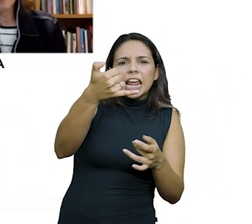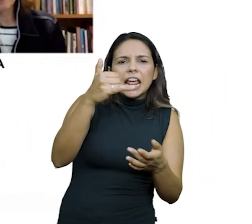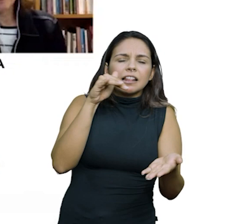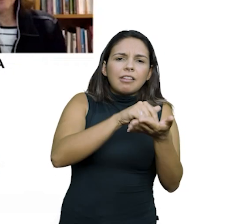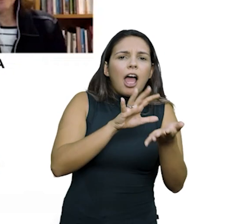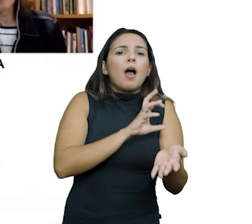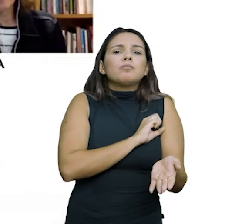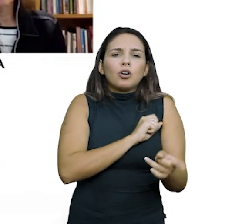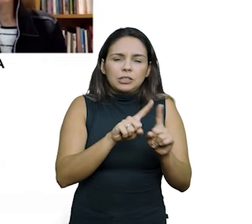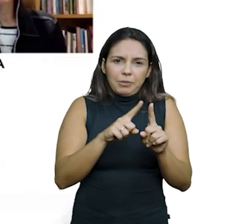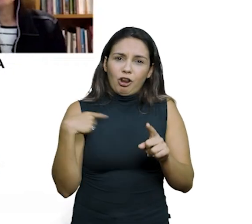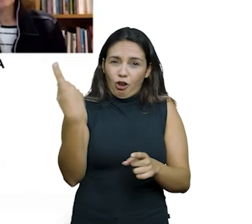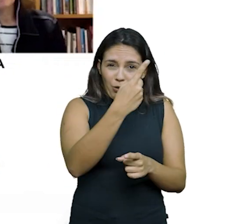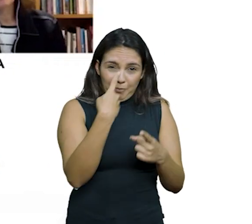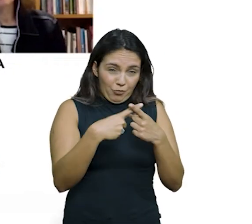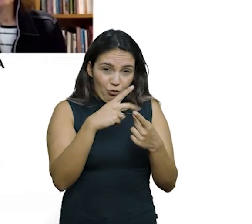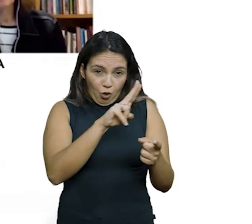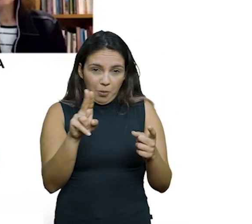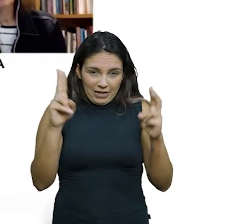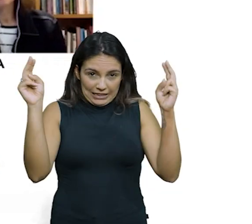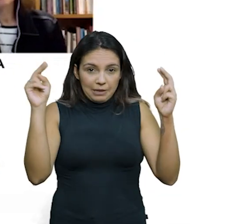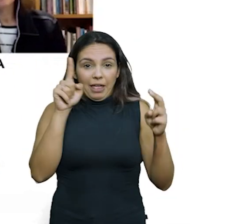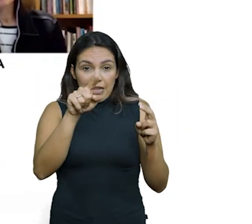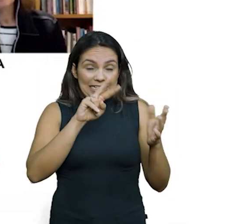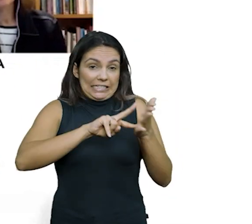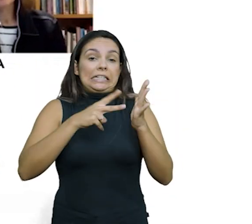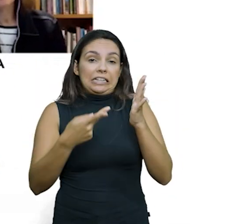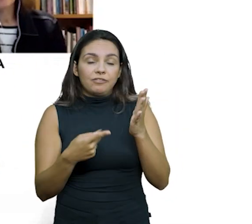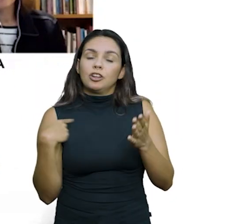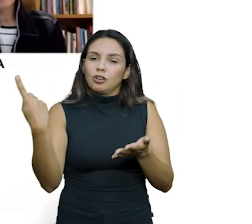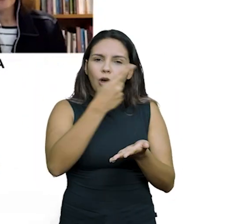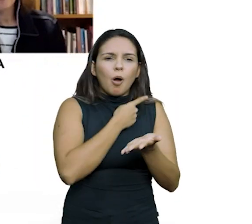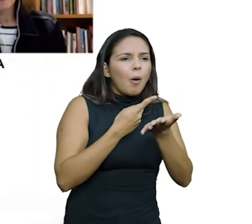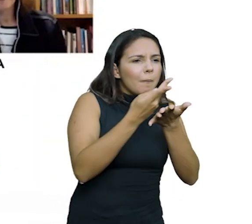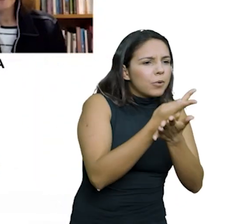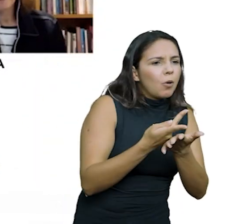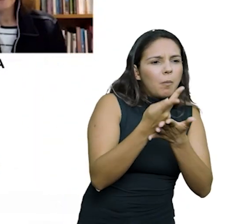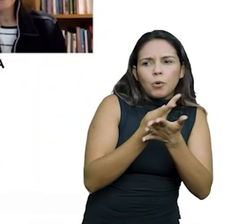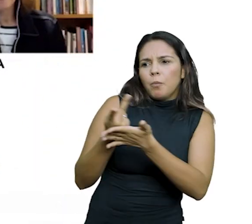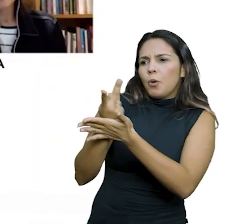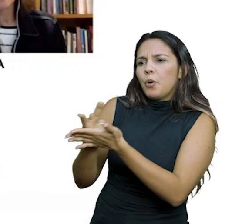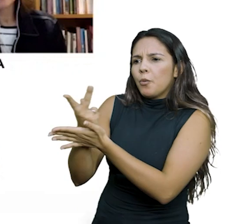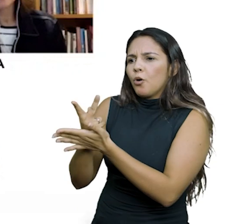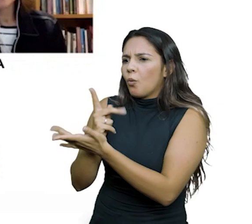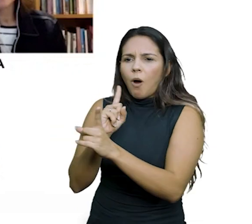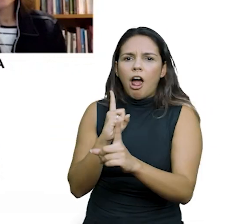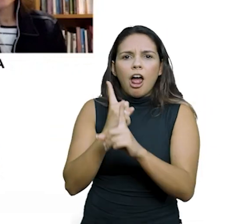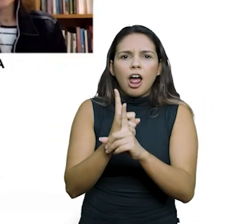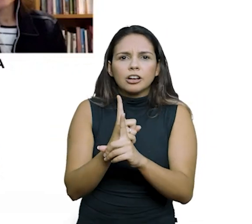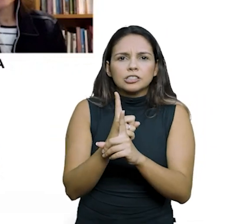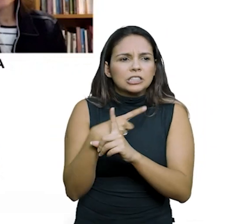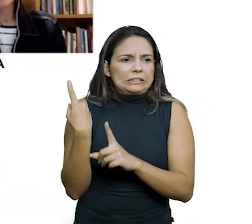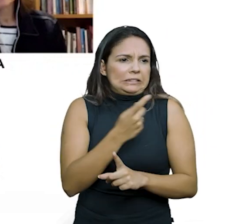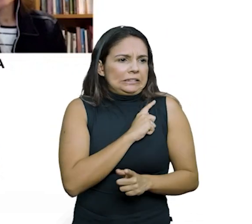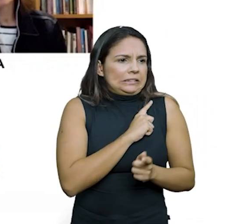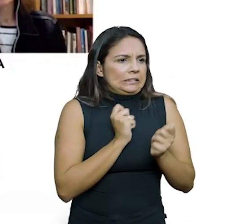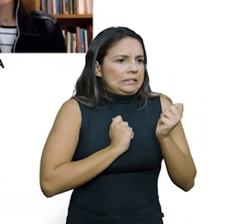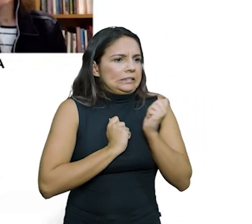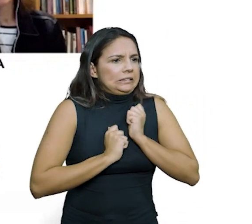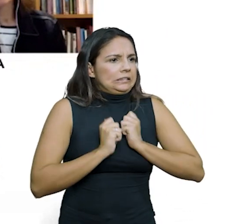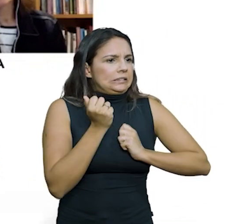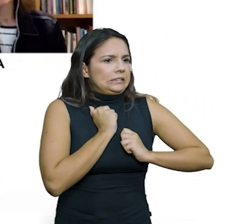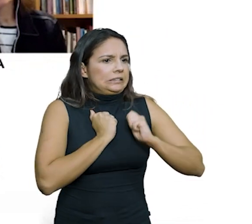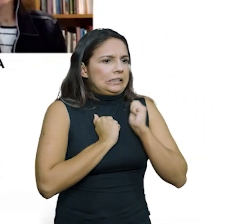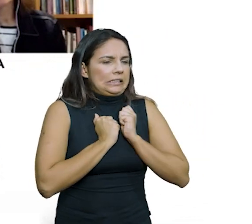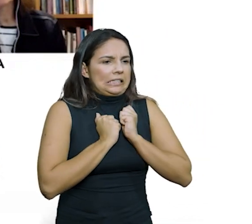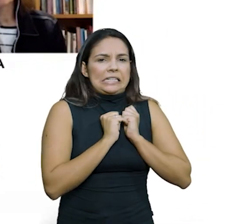que é essa ideia, a gente fica procurando as coisas, não encontramos, ficamos frustrados. O que vem até a gente que a gente não procurou, a